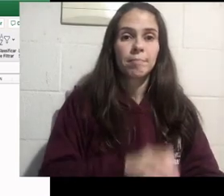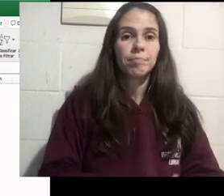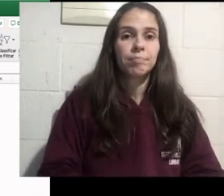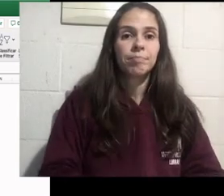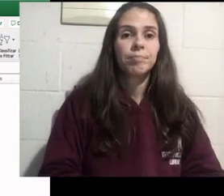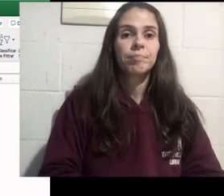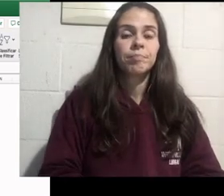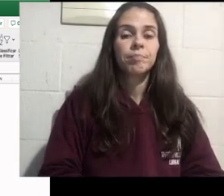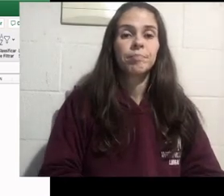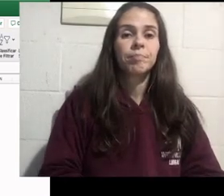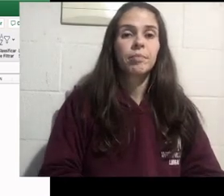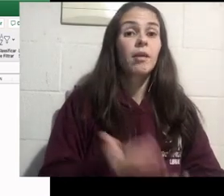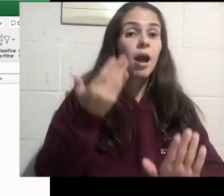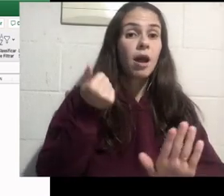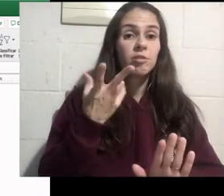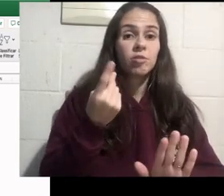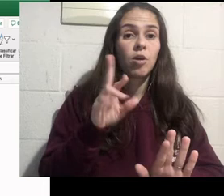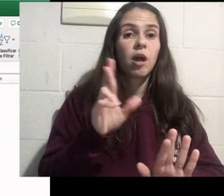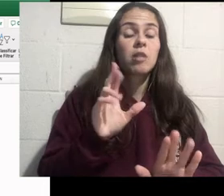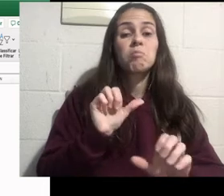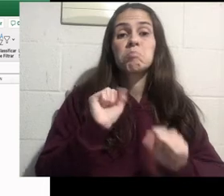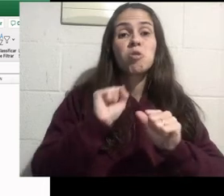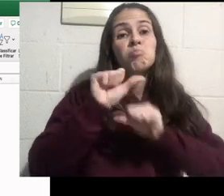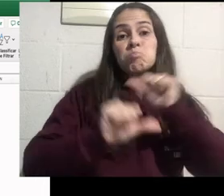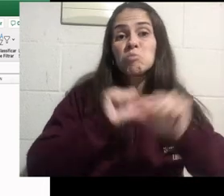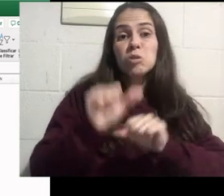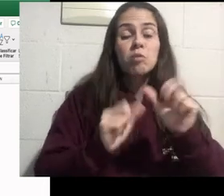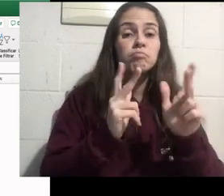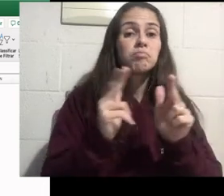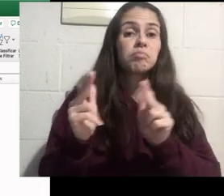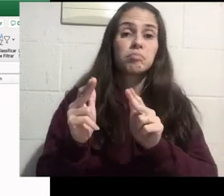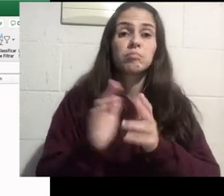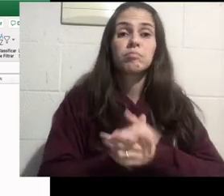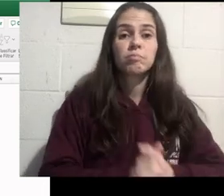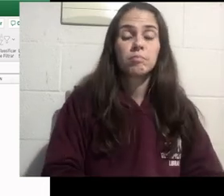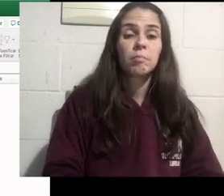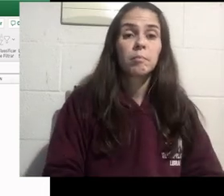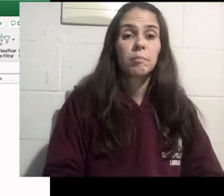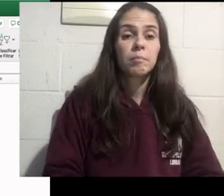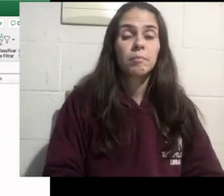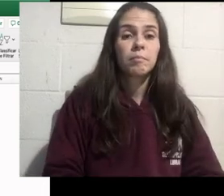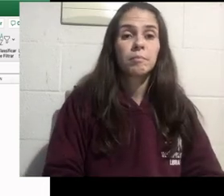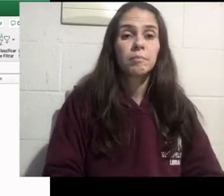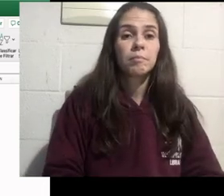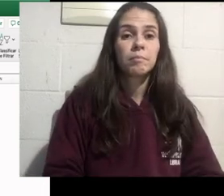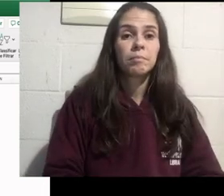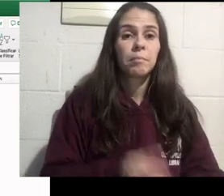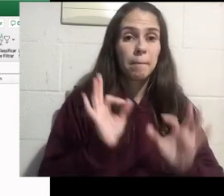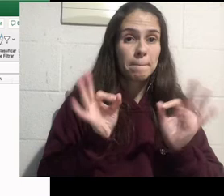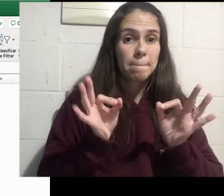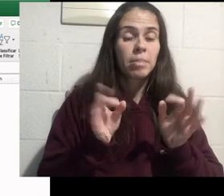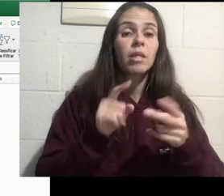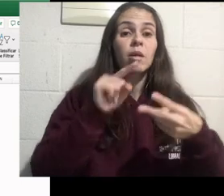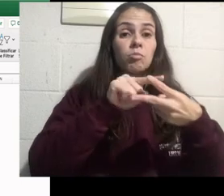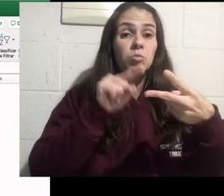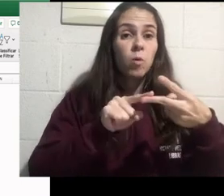12, né, e a questão dos gastos, da comissão, desculpem, que estava 10%, certo? Então,